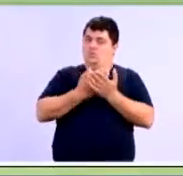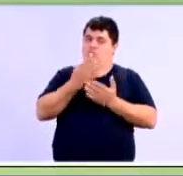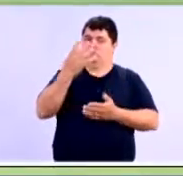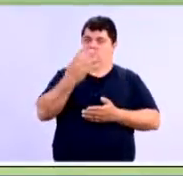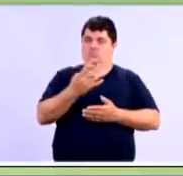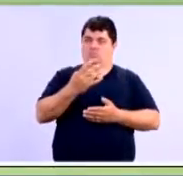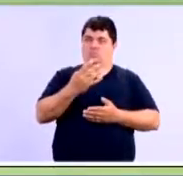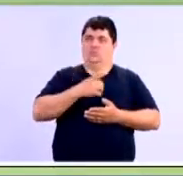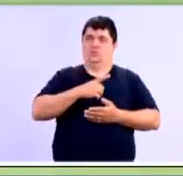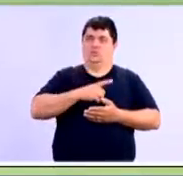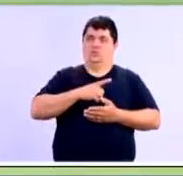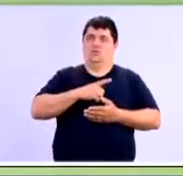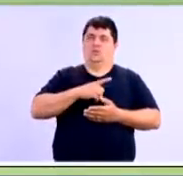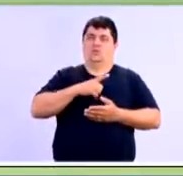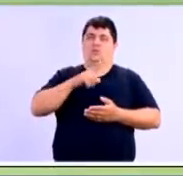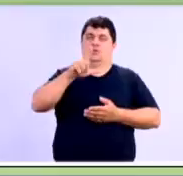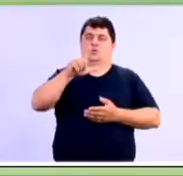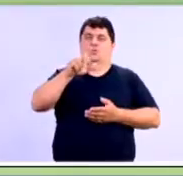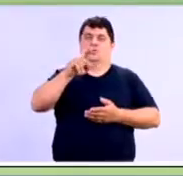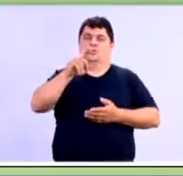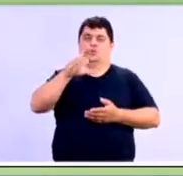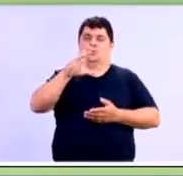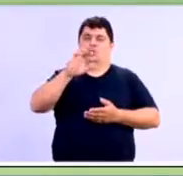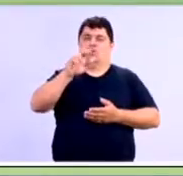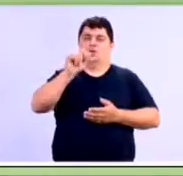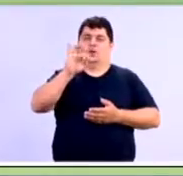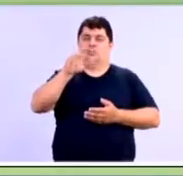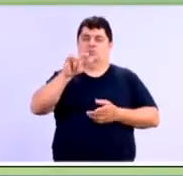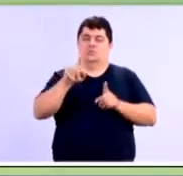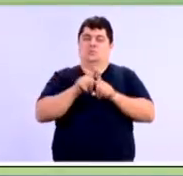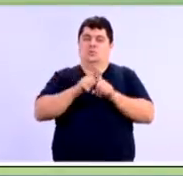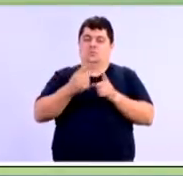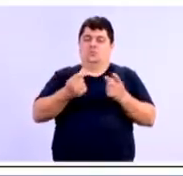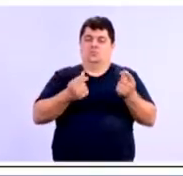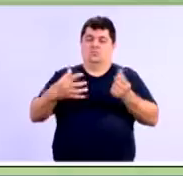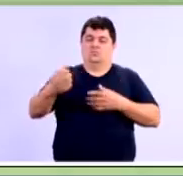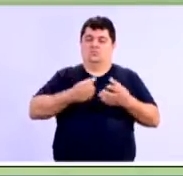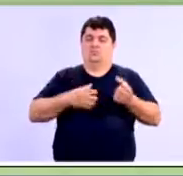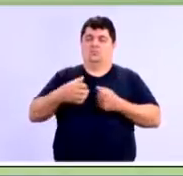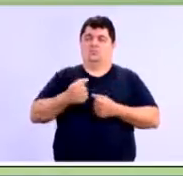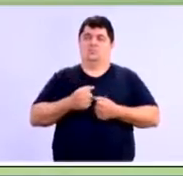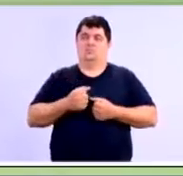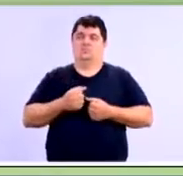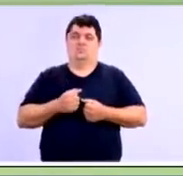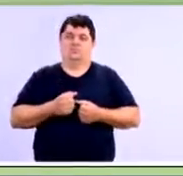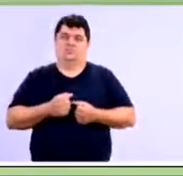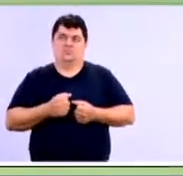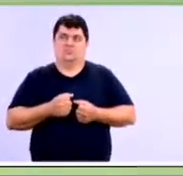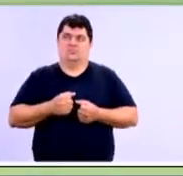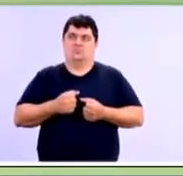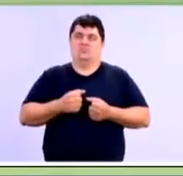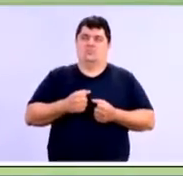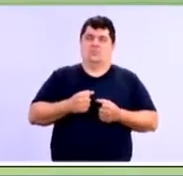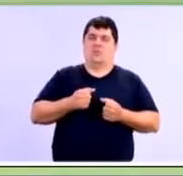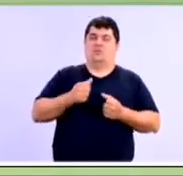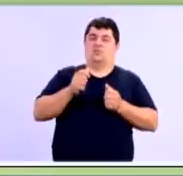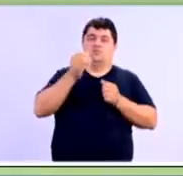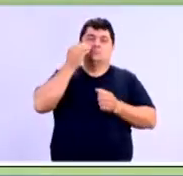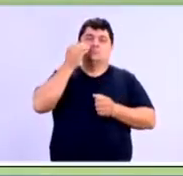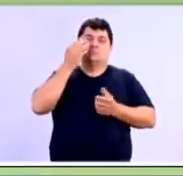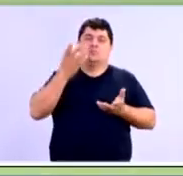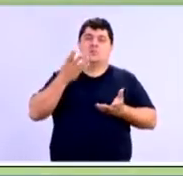gente vai tratar os índices de lucratividade e rentabilidade. E aí, se a gente pegar a agenda da aula, a gente